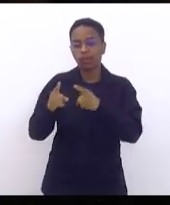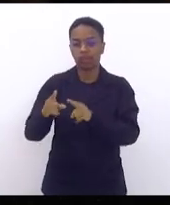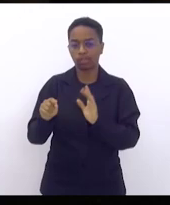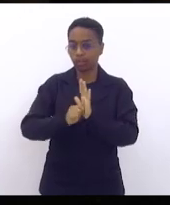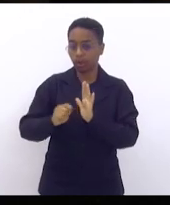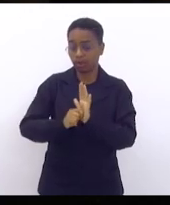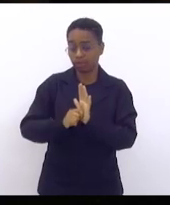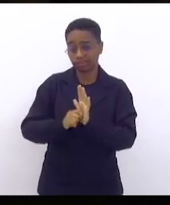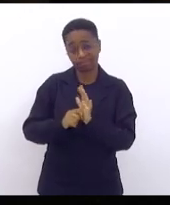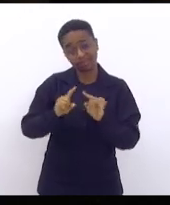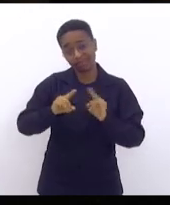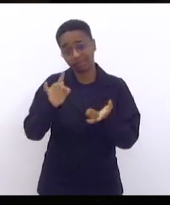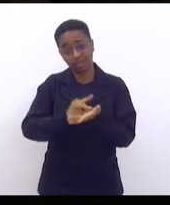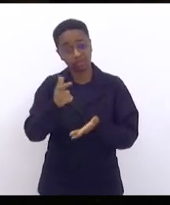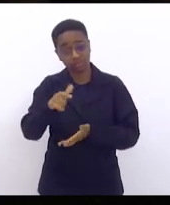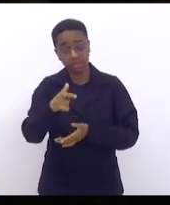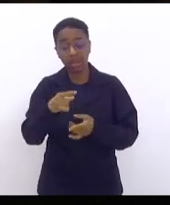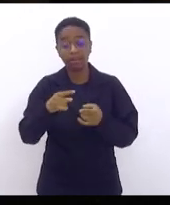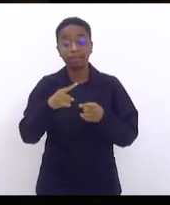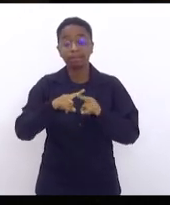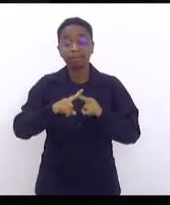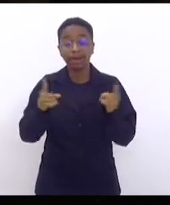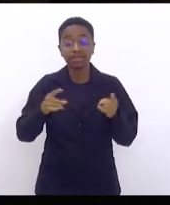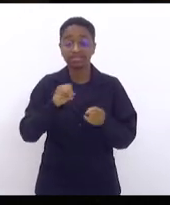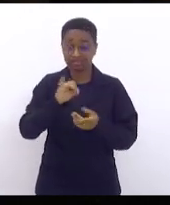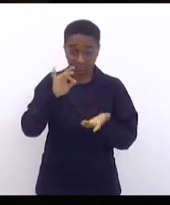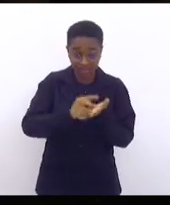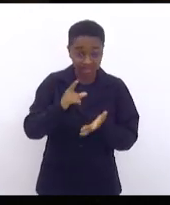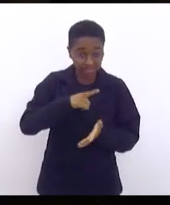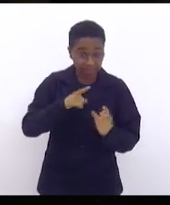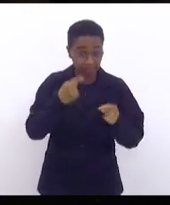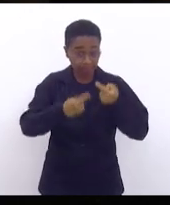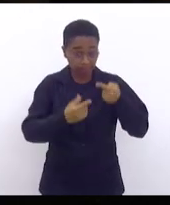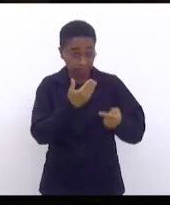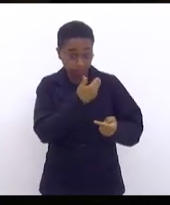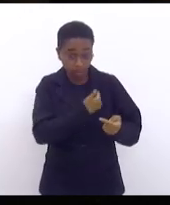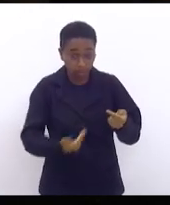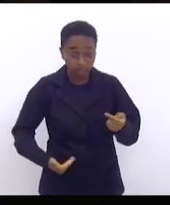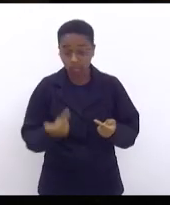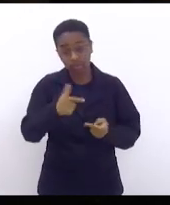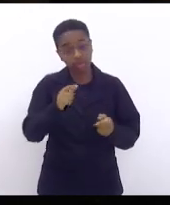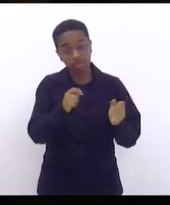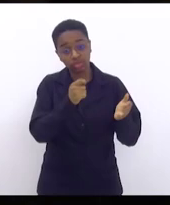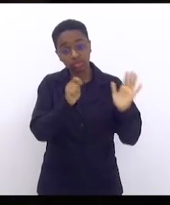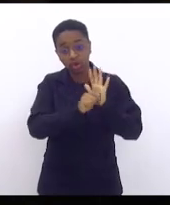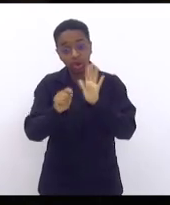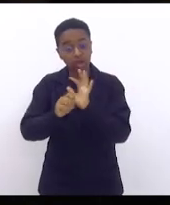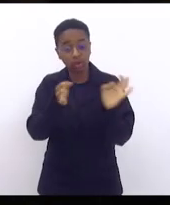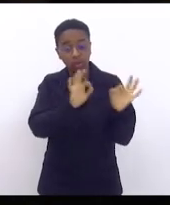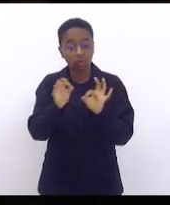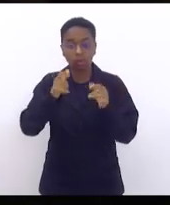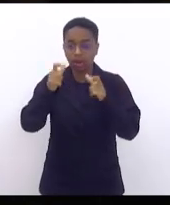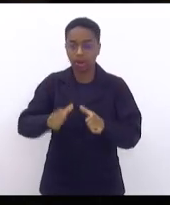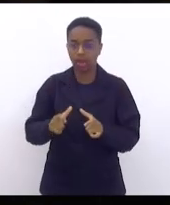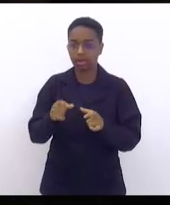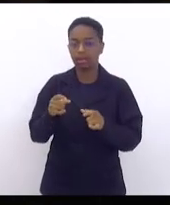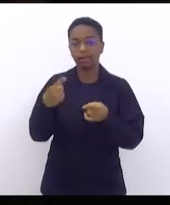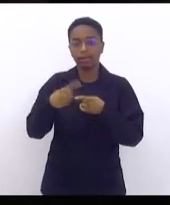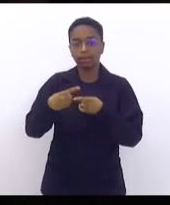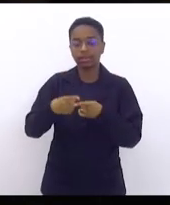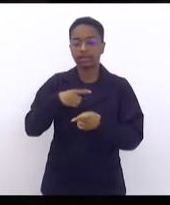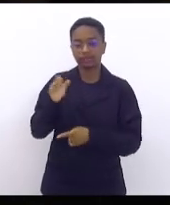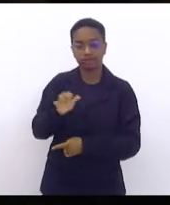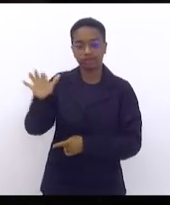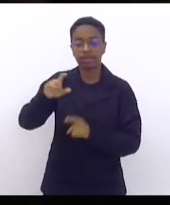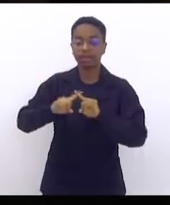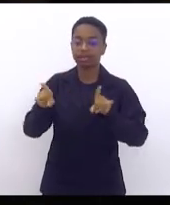Se fosse assim, não entraria drogas. Não só nas favelas, em todos os espaços do estado do Rio de Janeiro, porque a gente sabe que